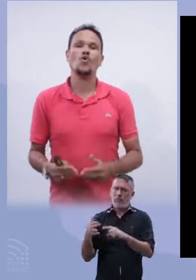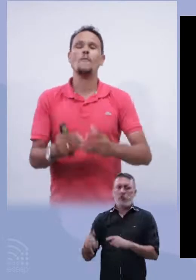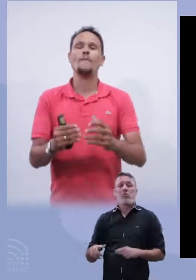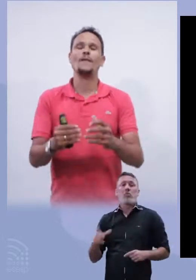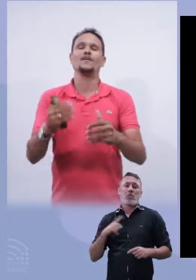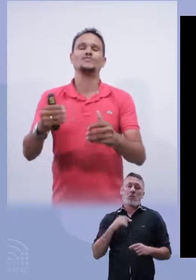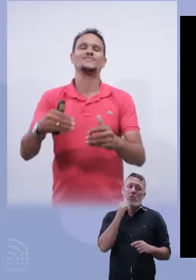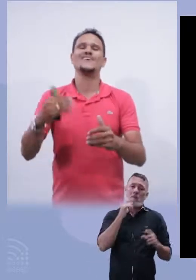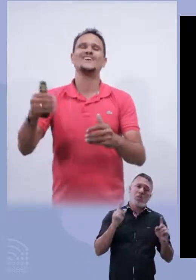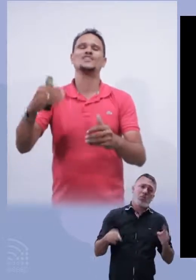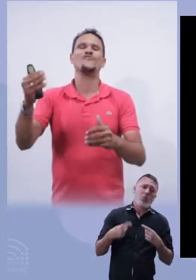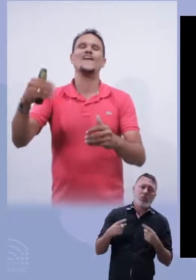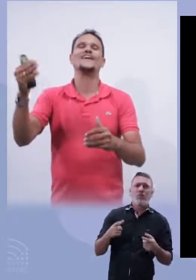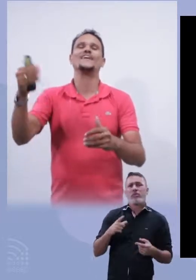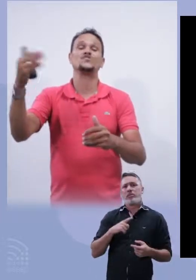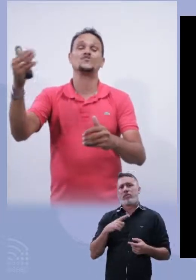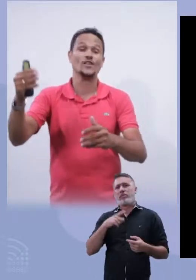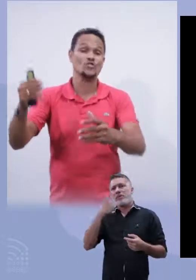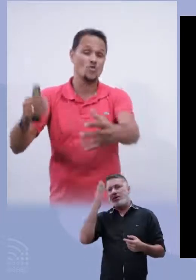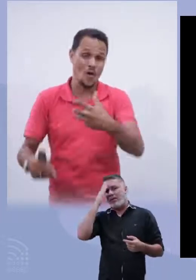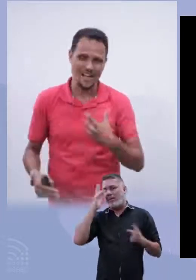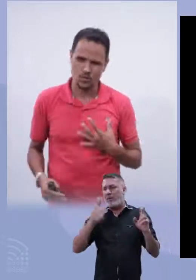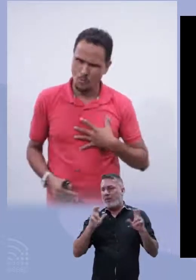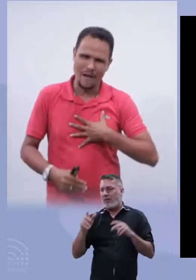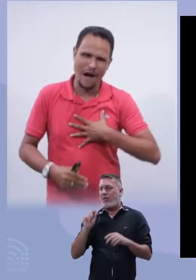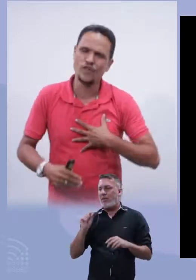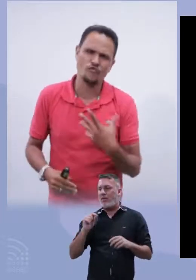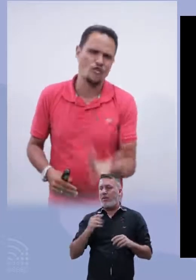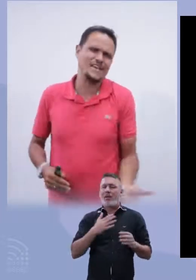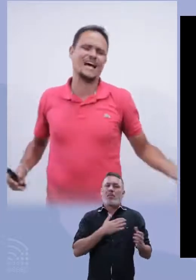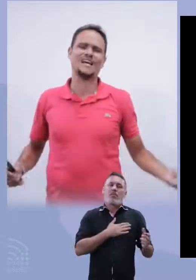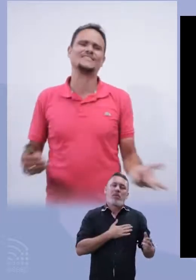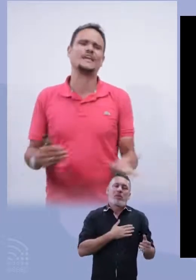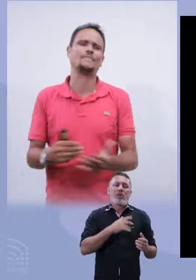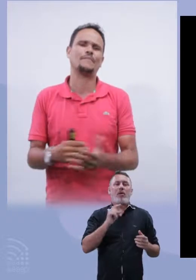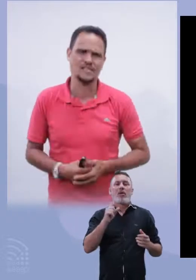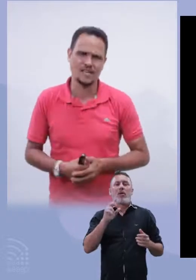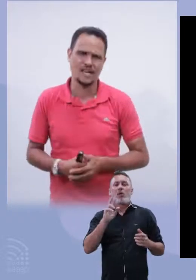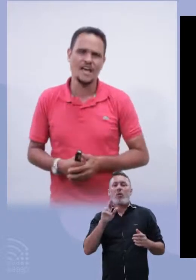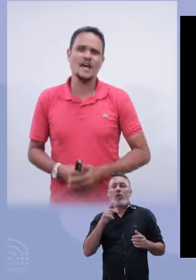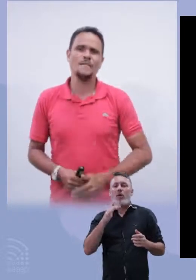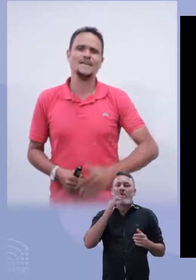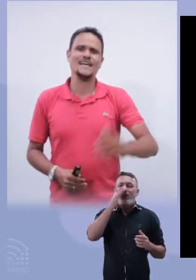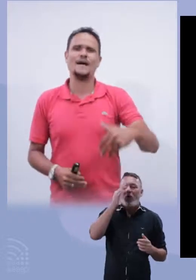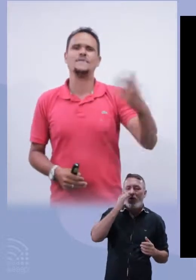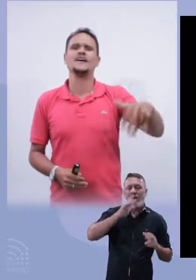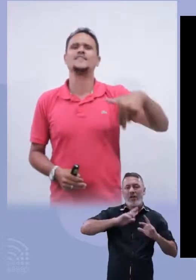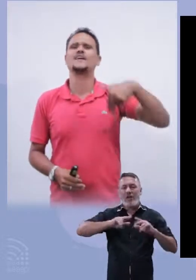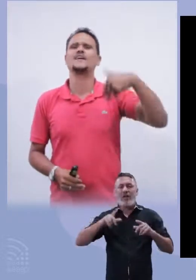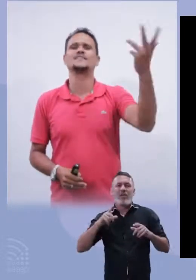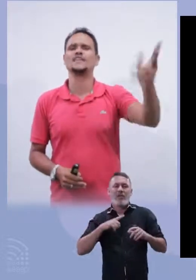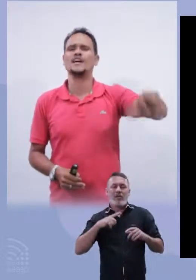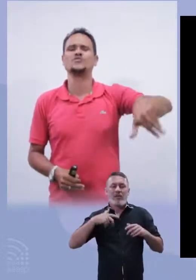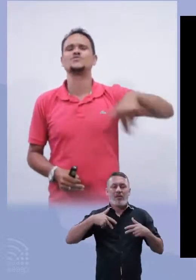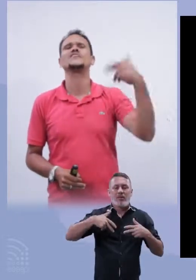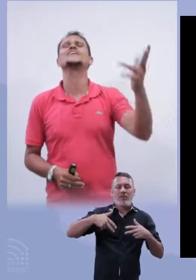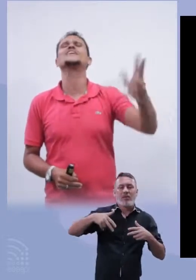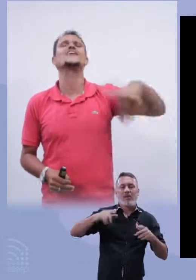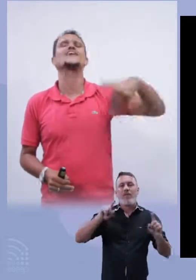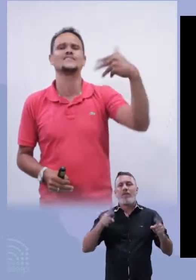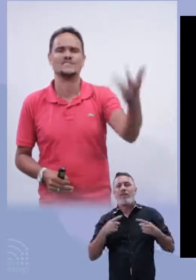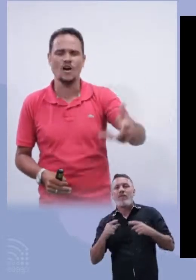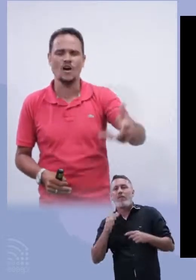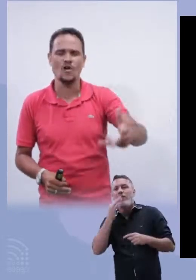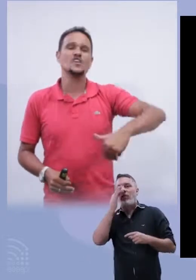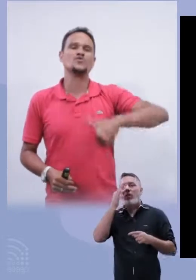hino, como para não dizer que não falei das flores. Como eu canto mal, eu não vou arriscar cantar para vocês aqui, mas é caminhando e cantando,